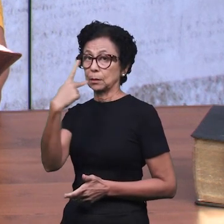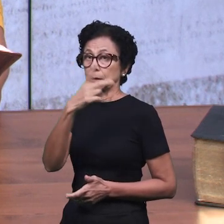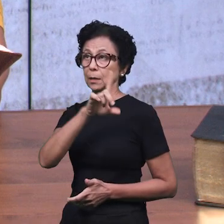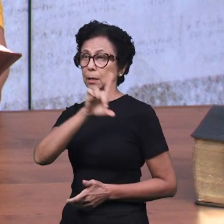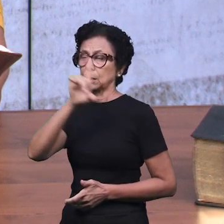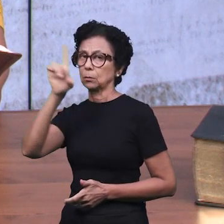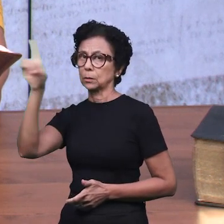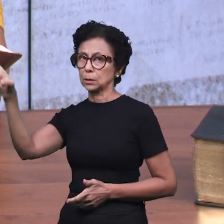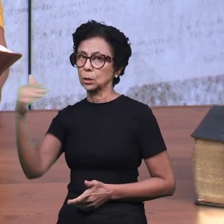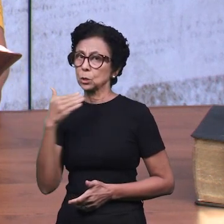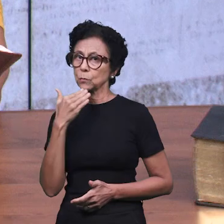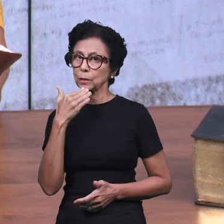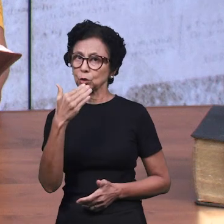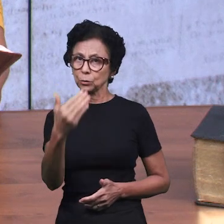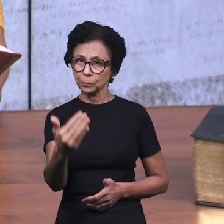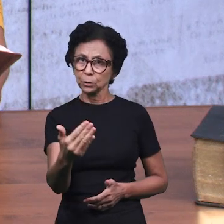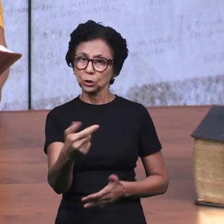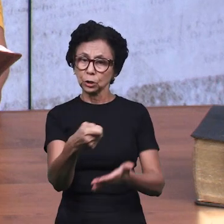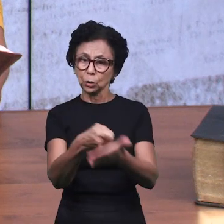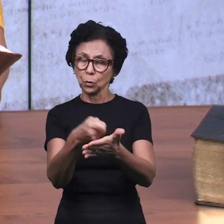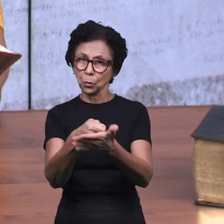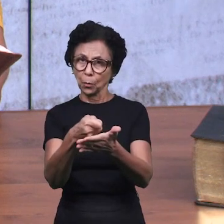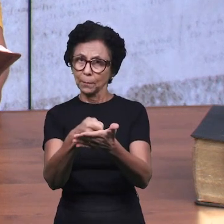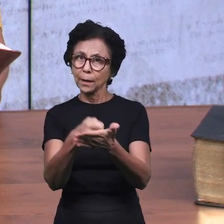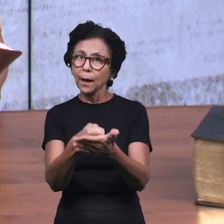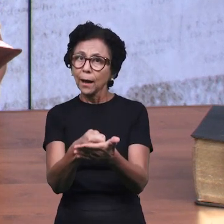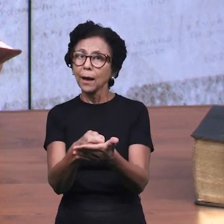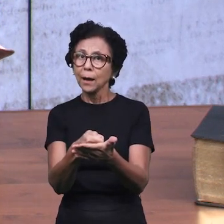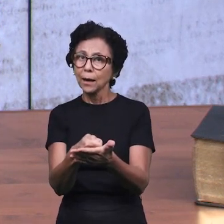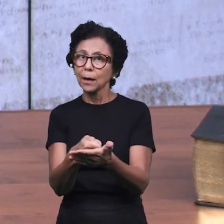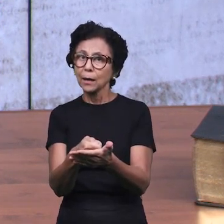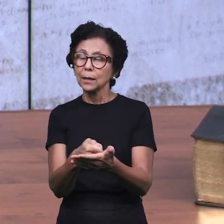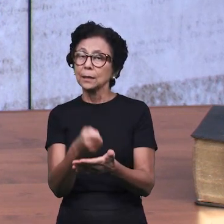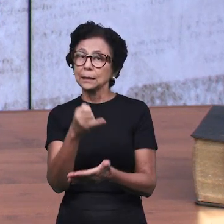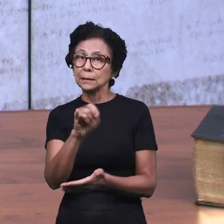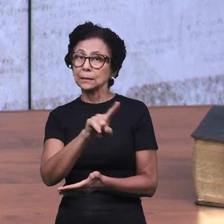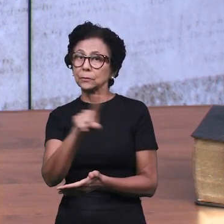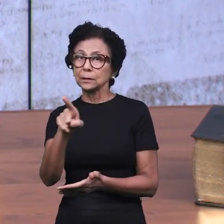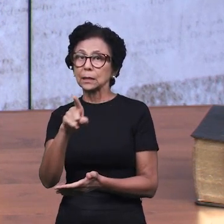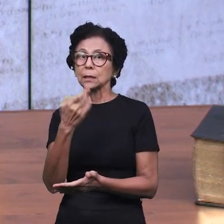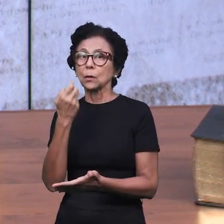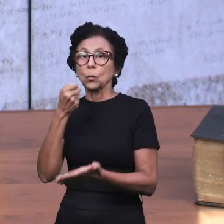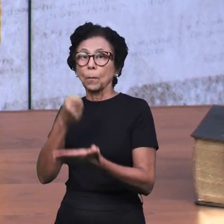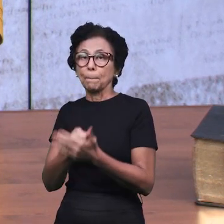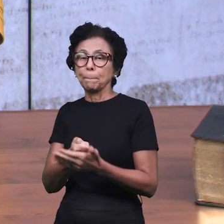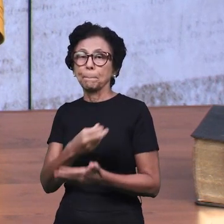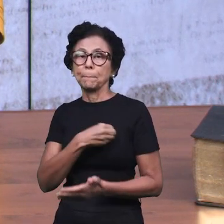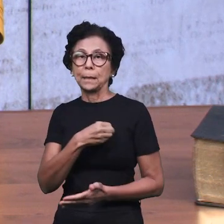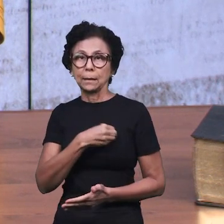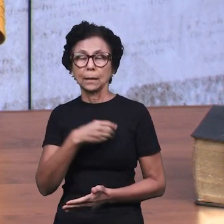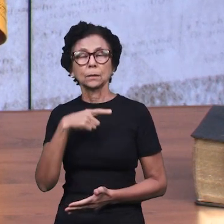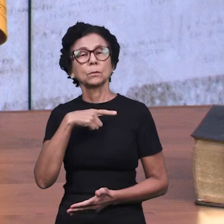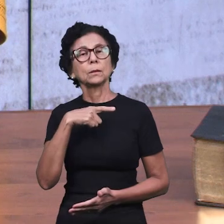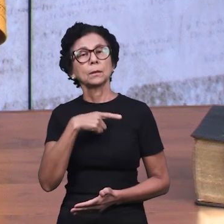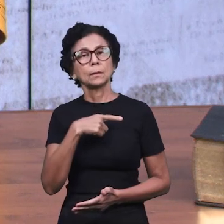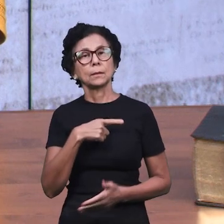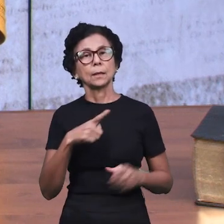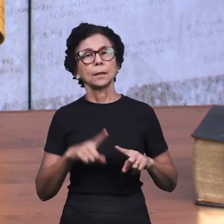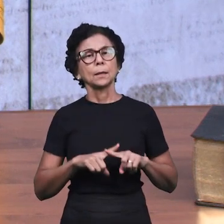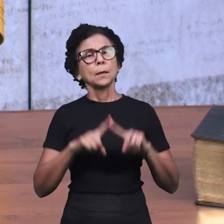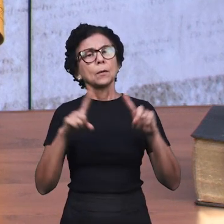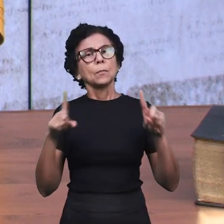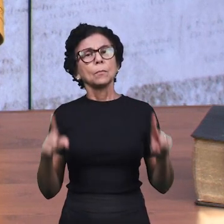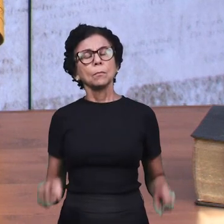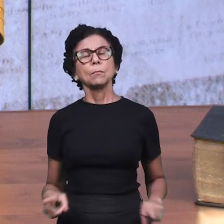certamente o requererá de ti, e em ti haverá pecado. Porém, abstendo-se